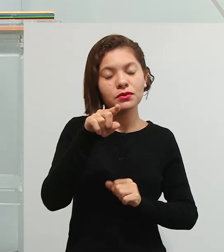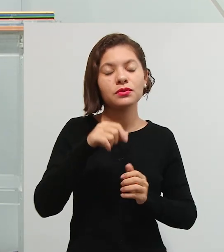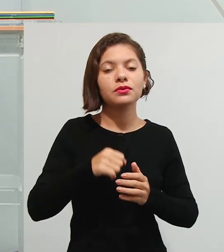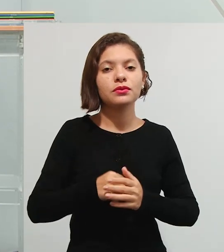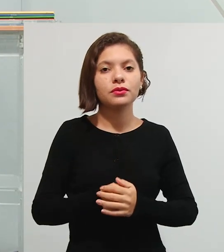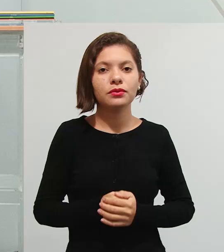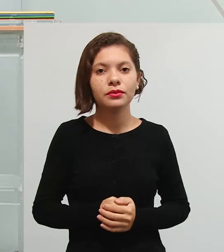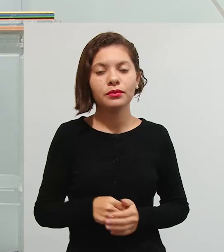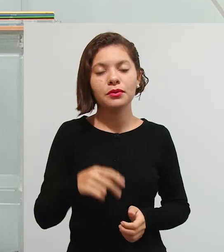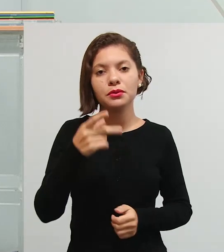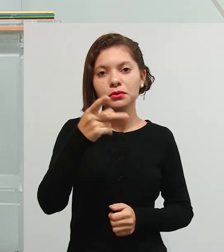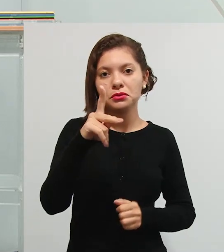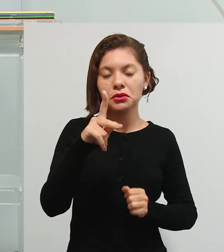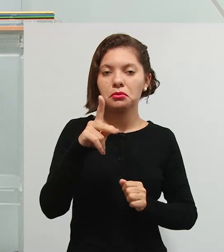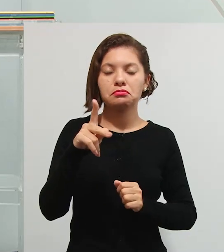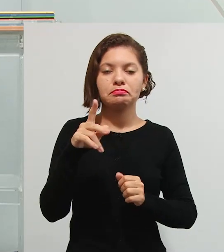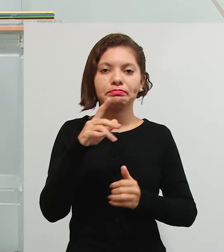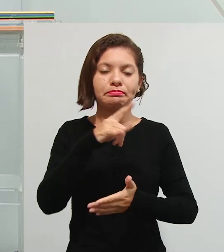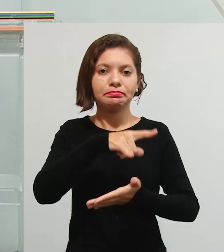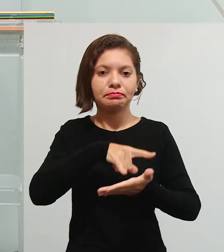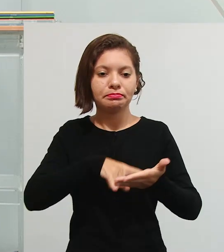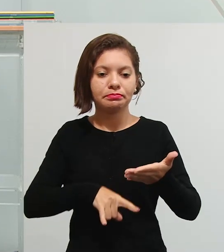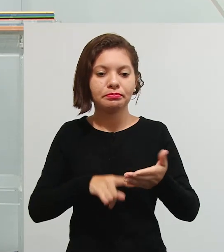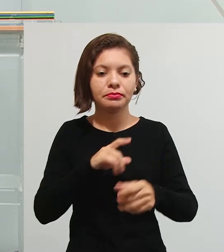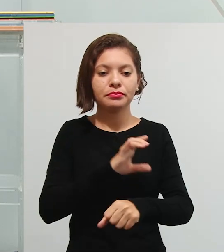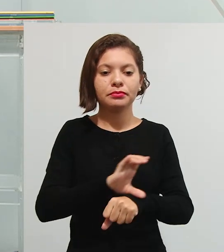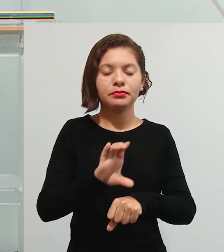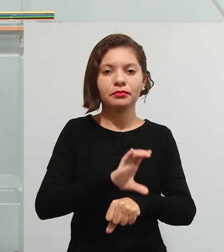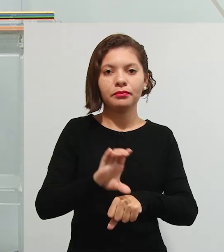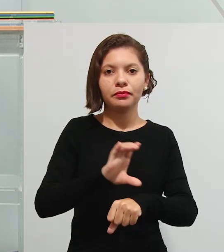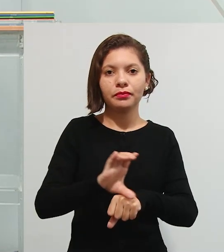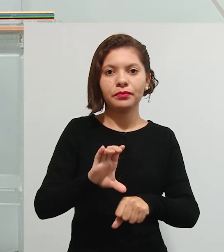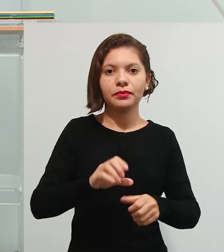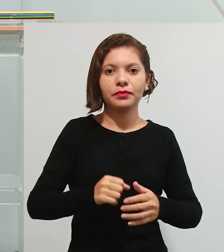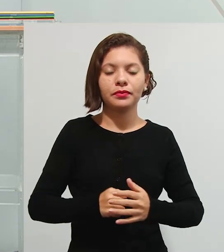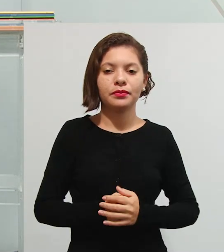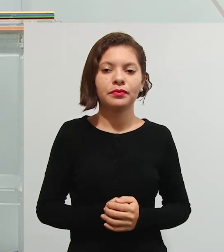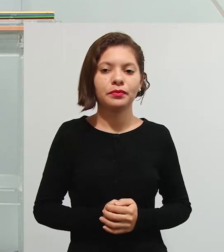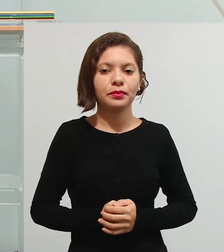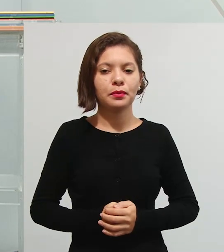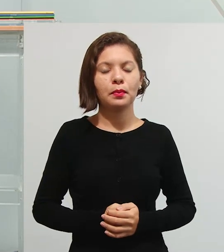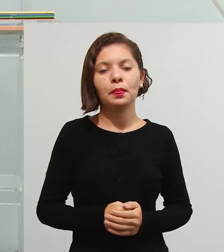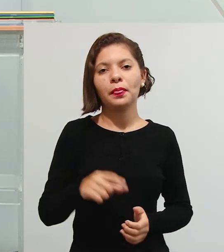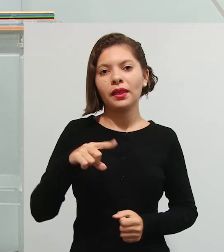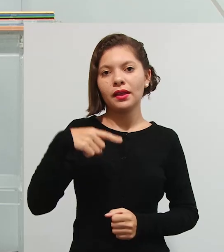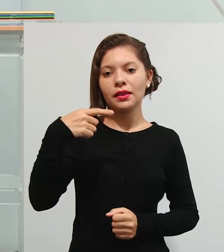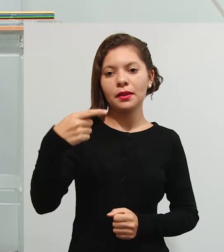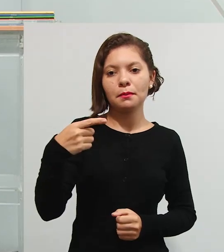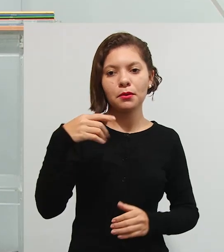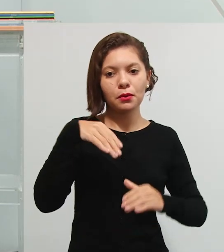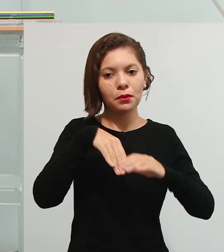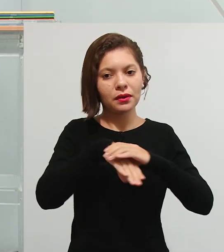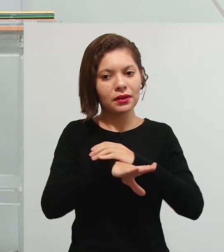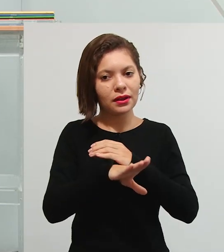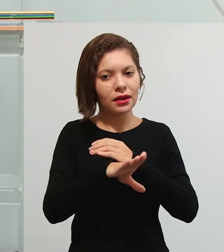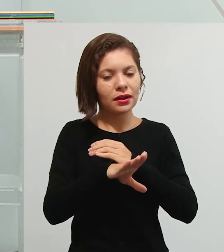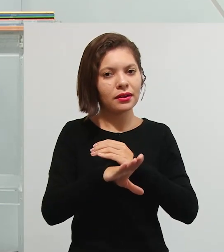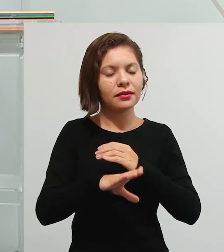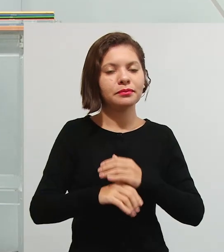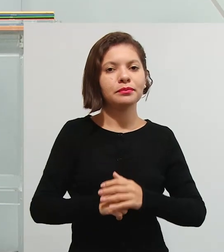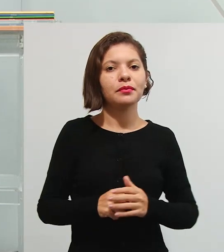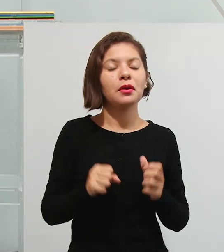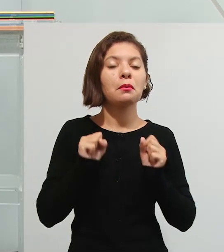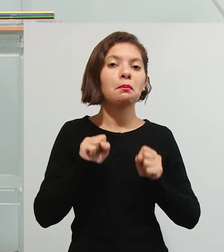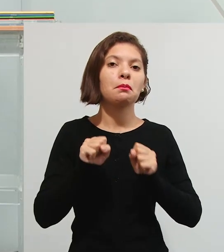nos seus documentos do curso, para que você tenha o respaldo posteriormente se houver qualquer